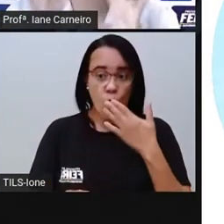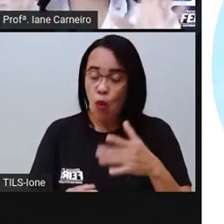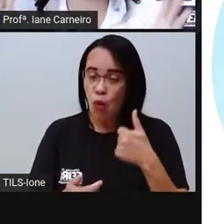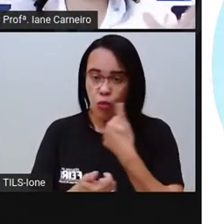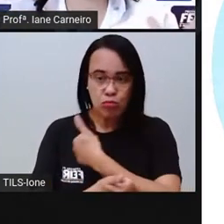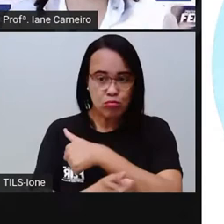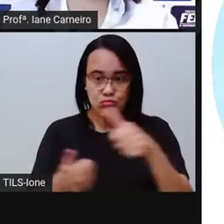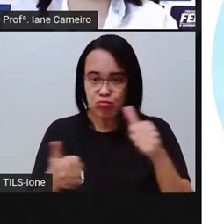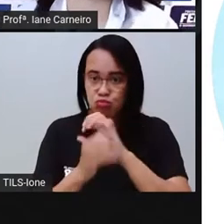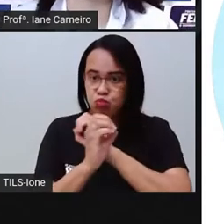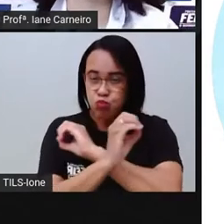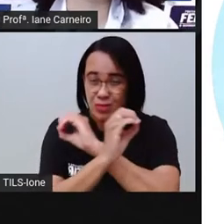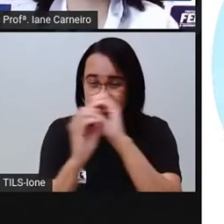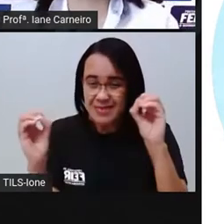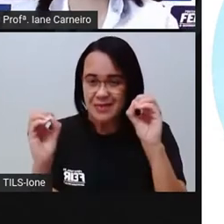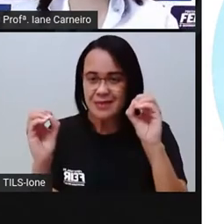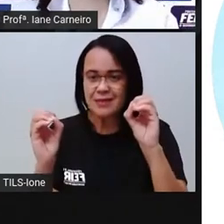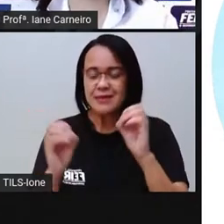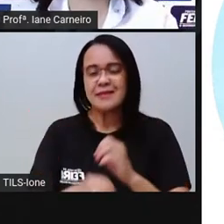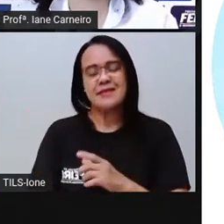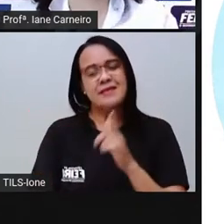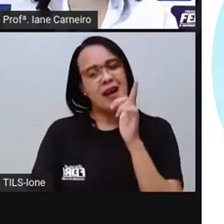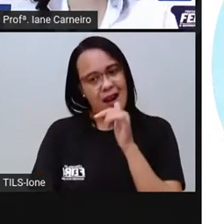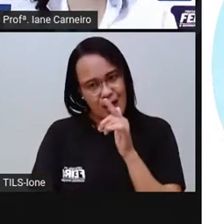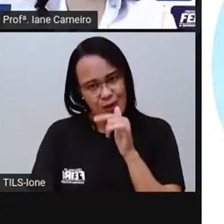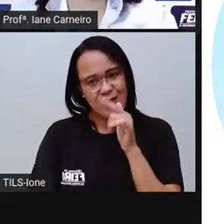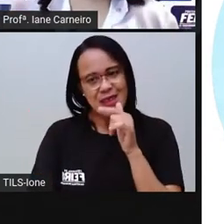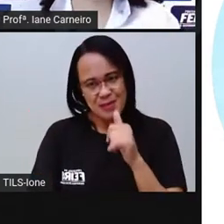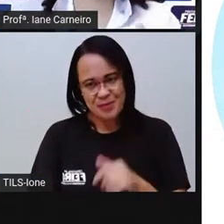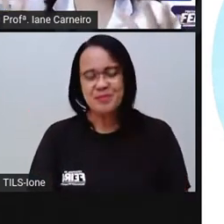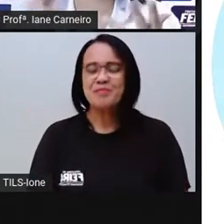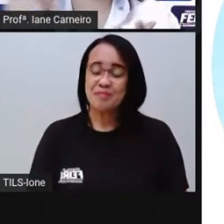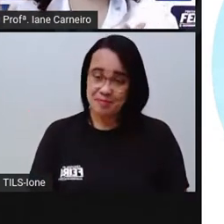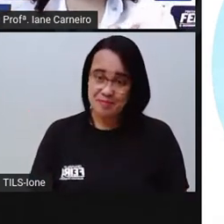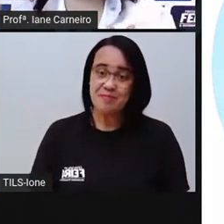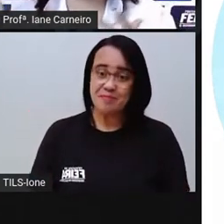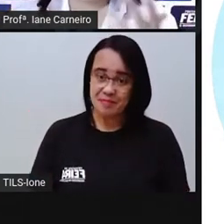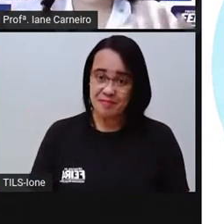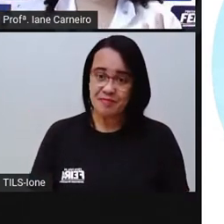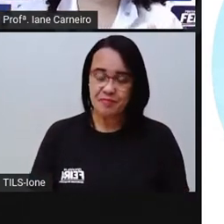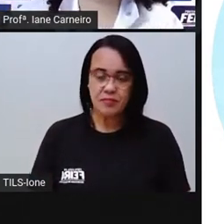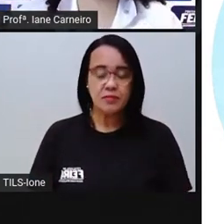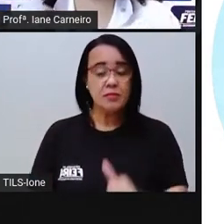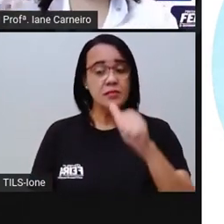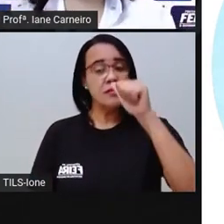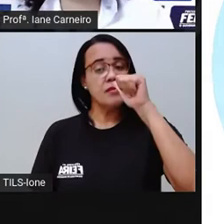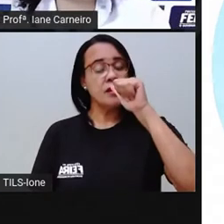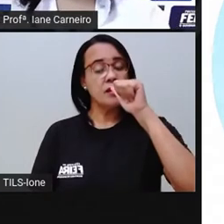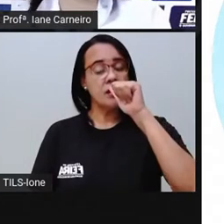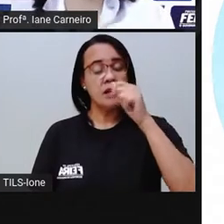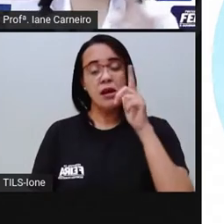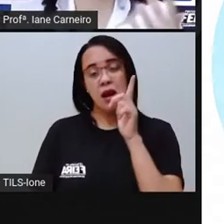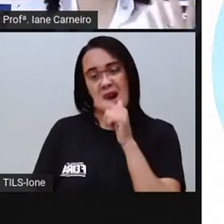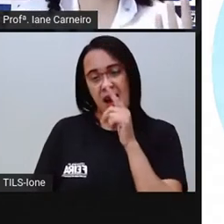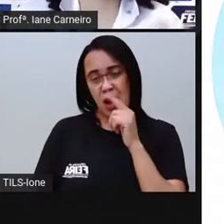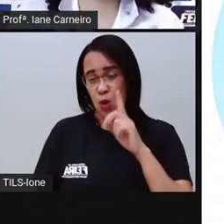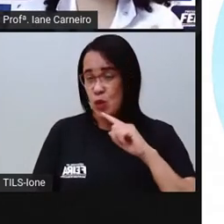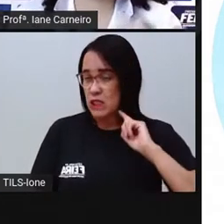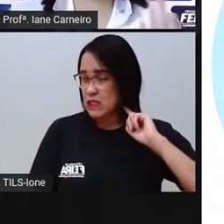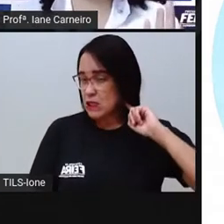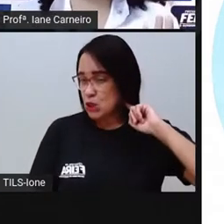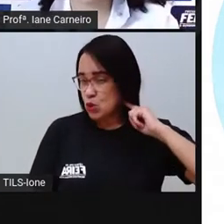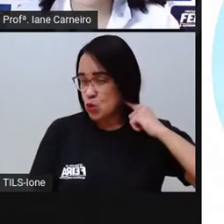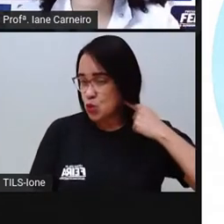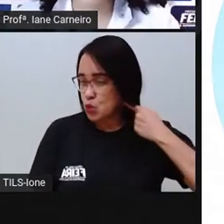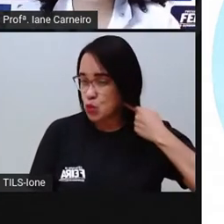Tem que ser incolor a água. Então, isso, se você, quando a gente bebe uma água que está suja, né? Que não